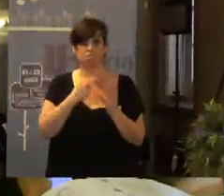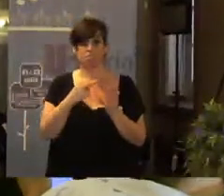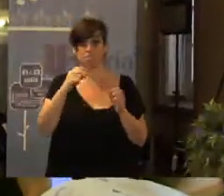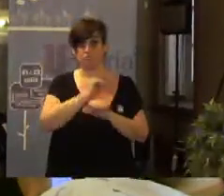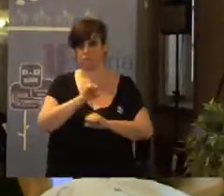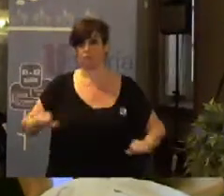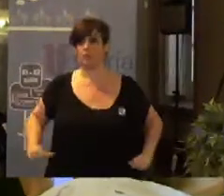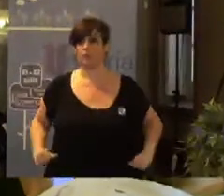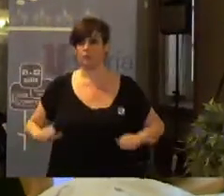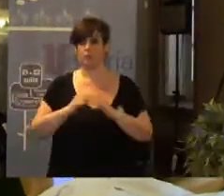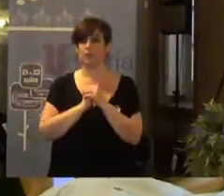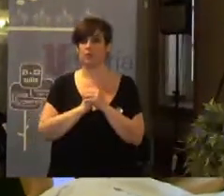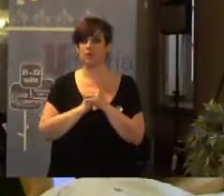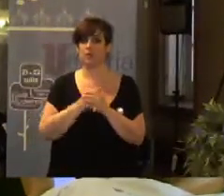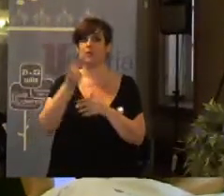projeta essas